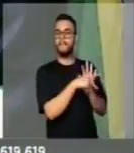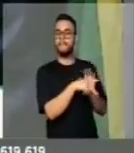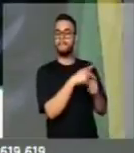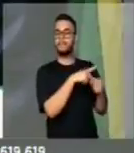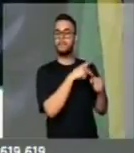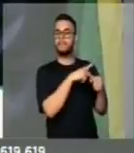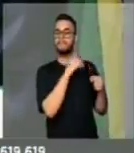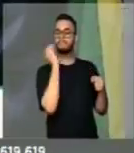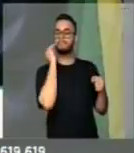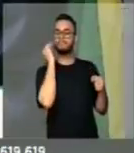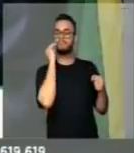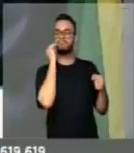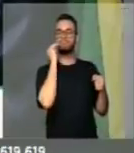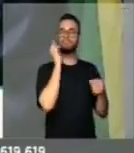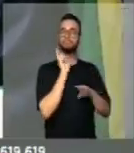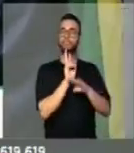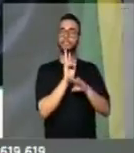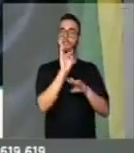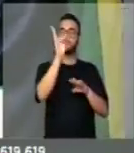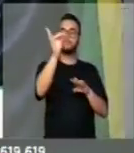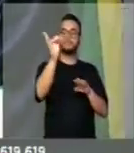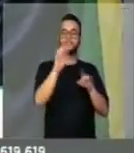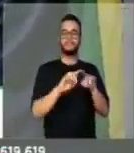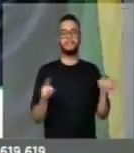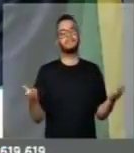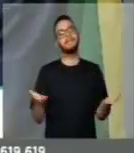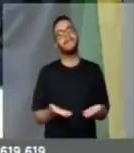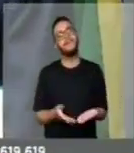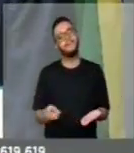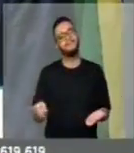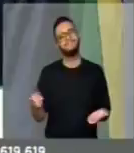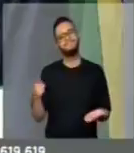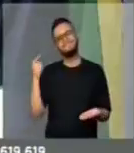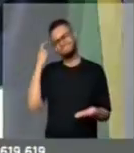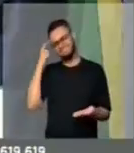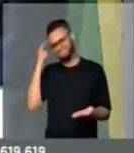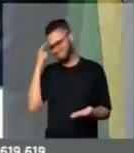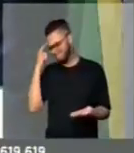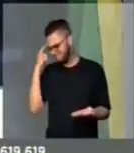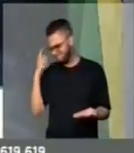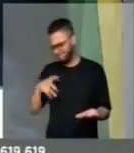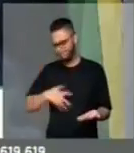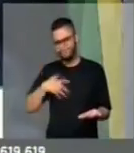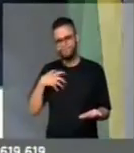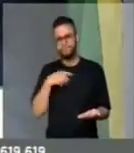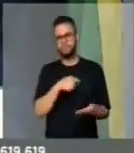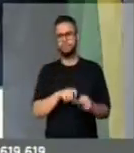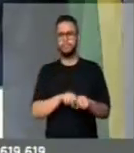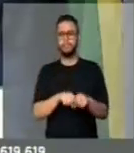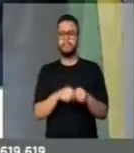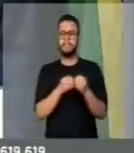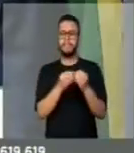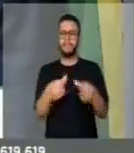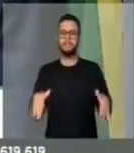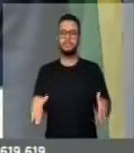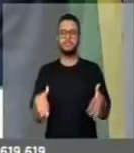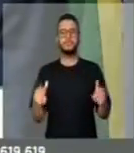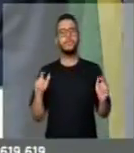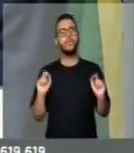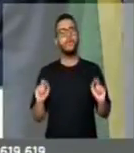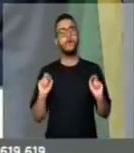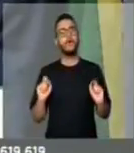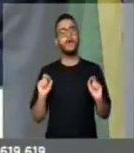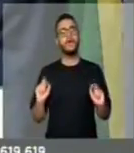garantir o seu futuro e que agora amargam o prejuízo. O que foi feito, senhor